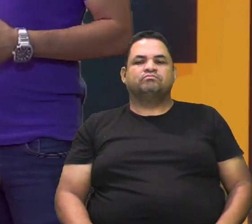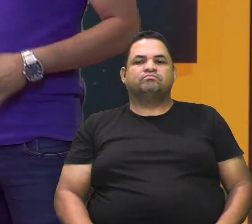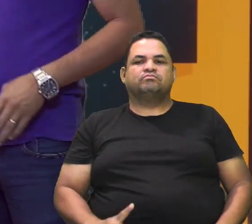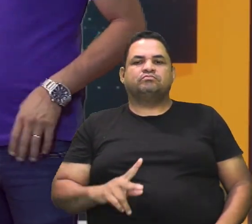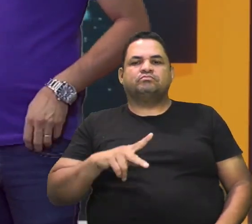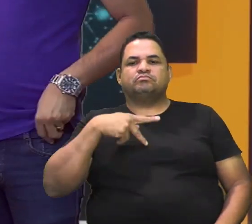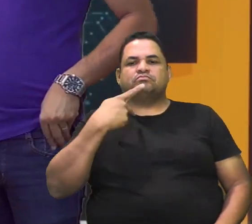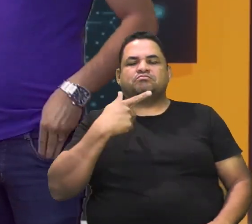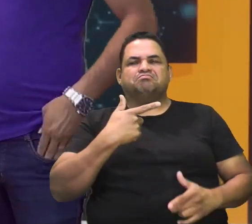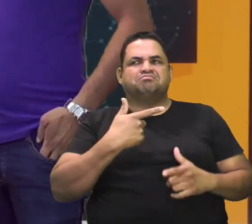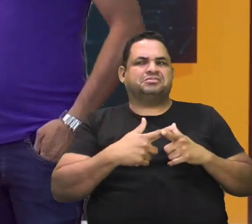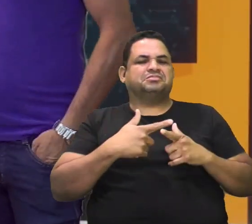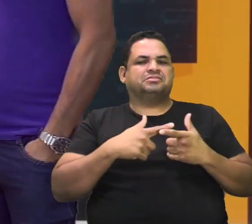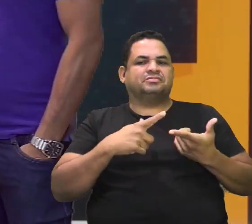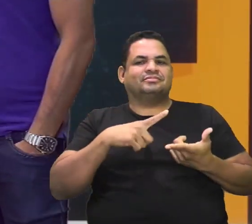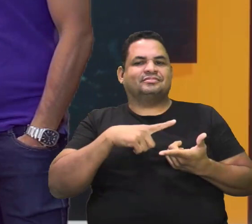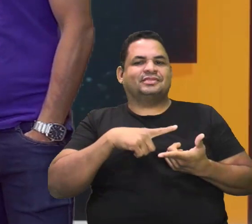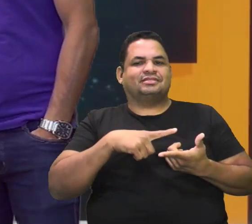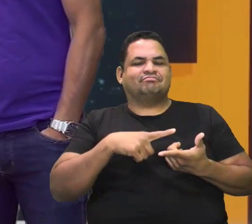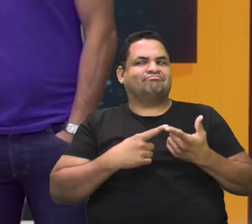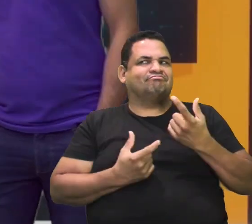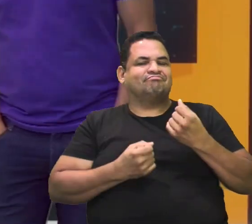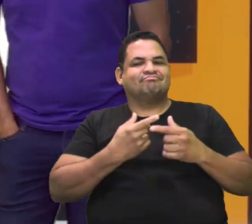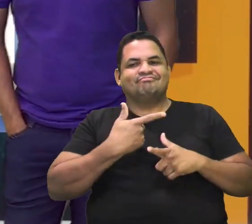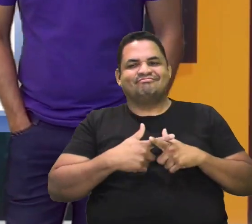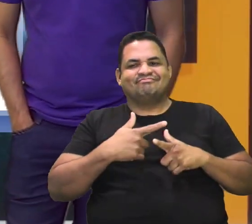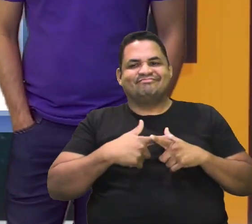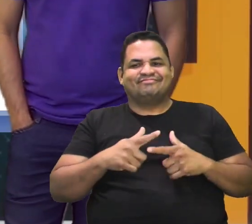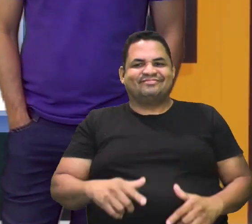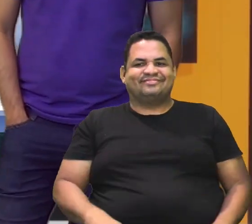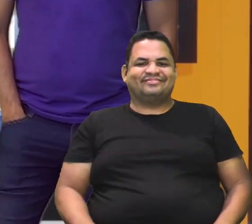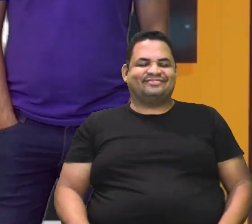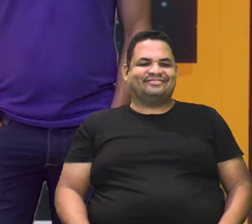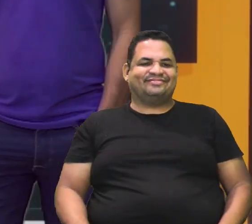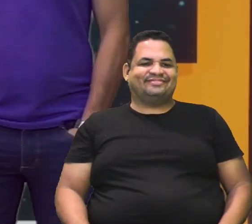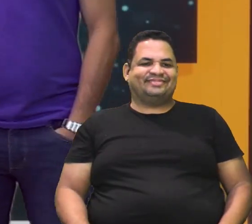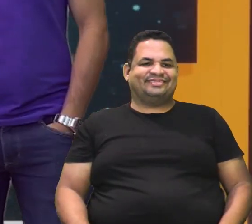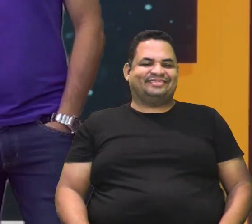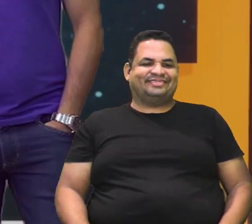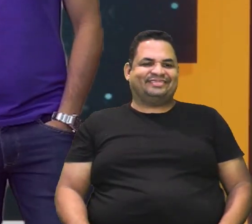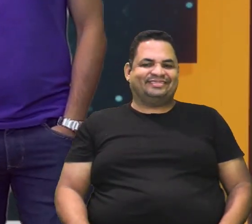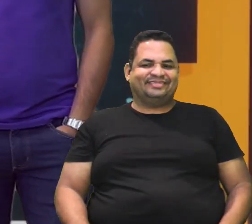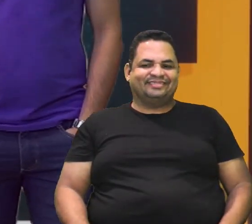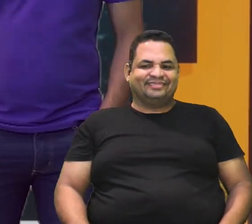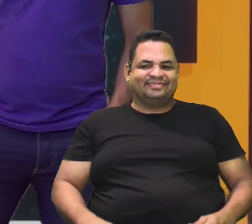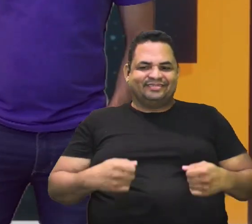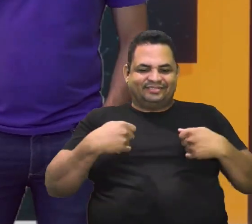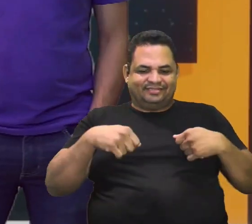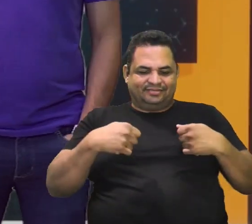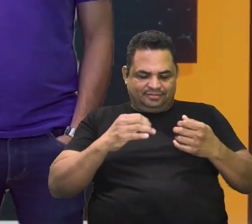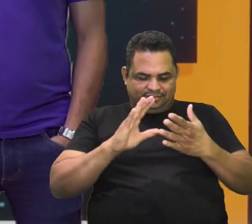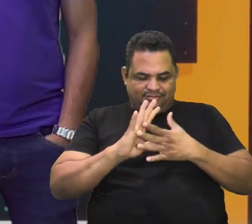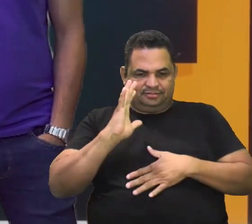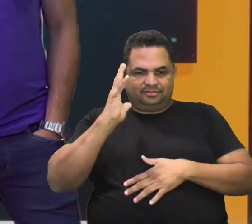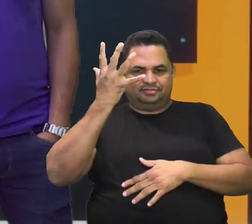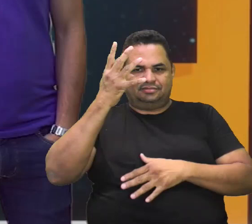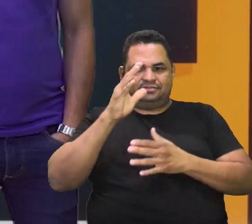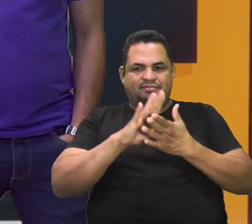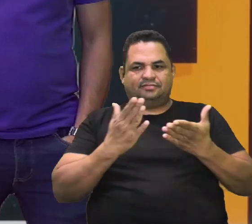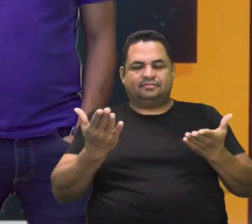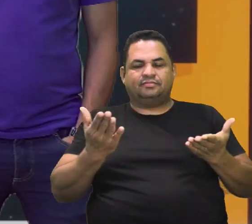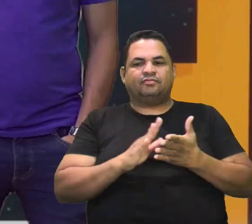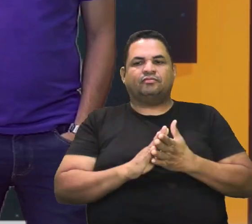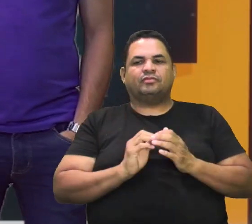vem falando sobre problema, acho que é isso. Tem algum problema aí. Deve ter algum problema aí, né? Problemas de tangência, a gente vai precisar resolver